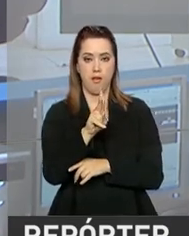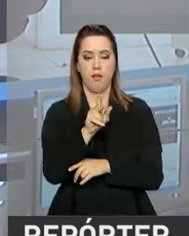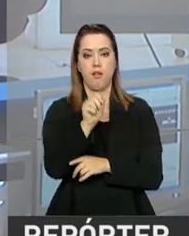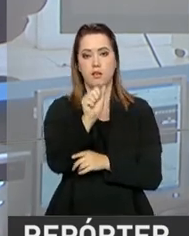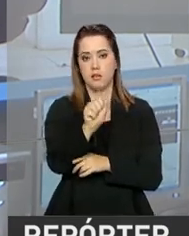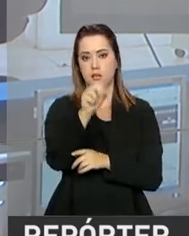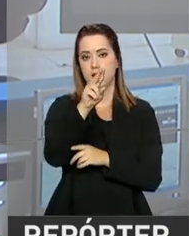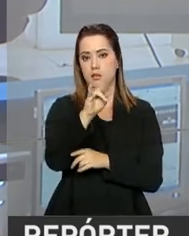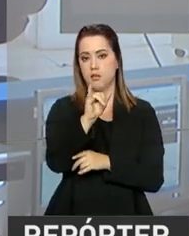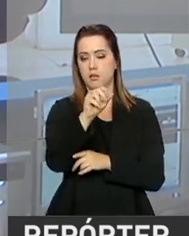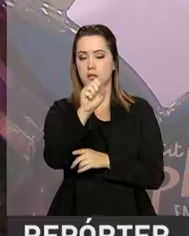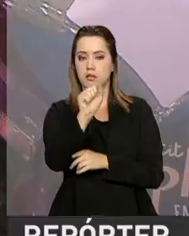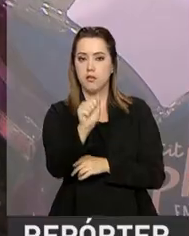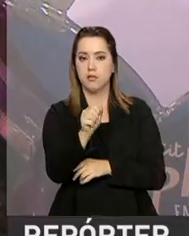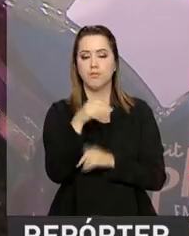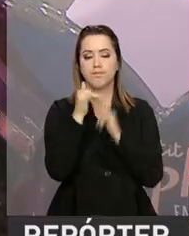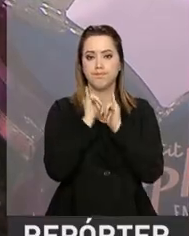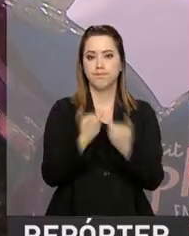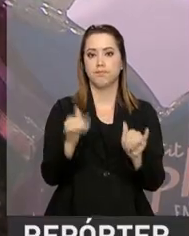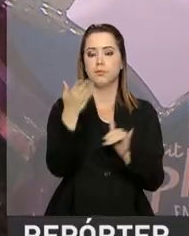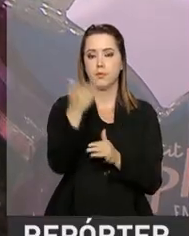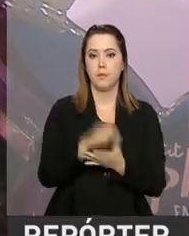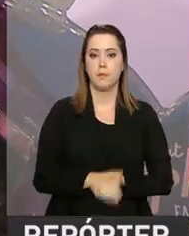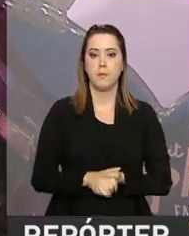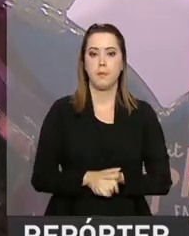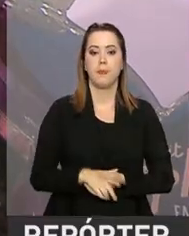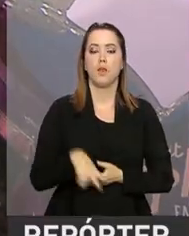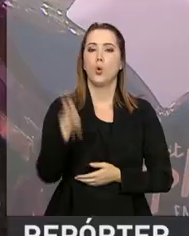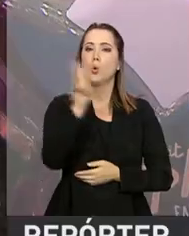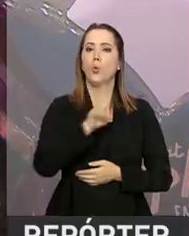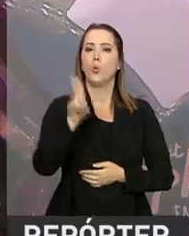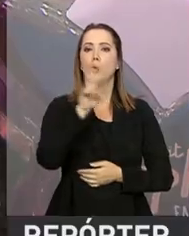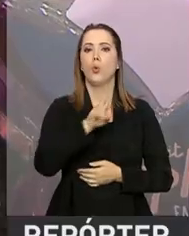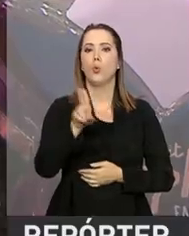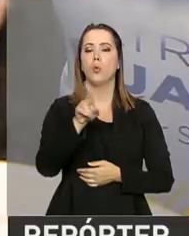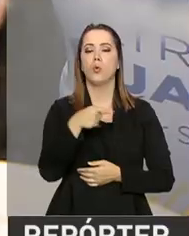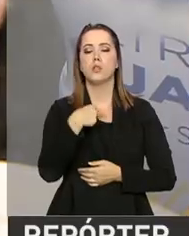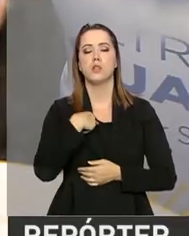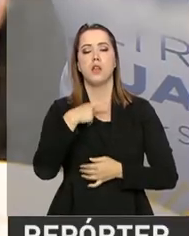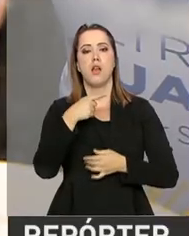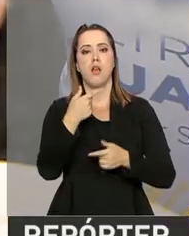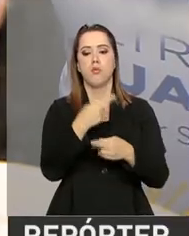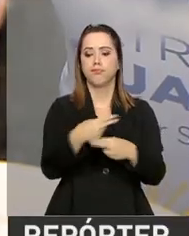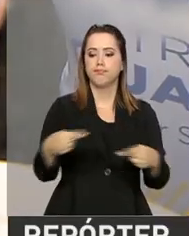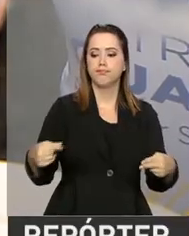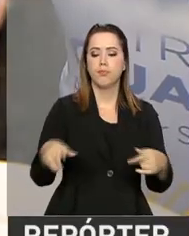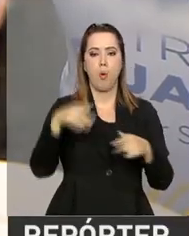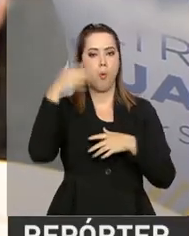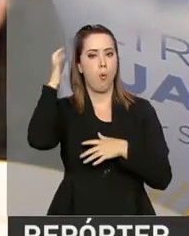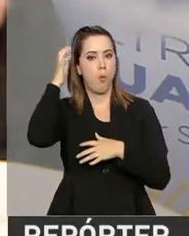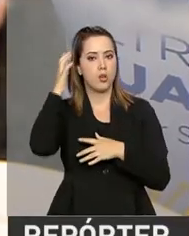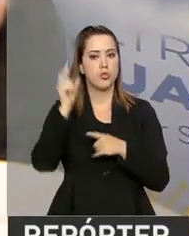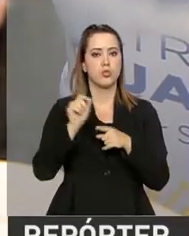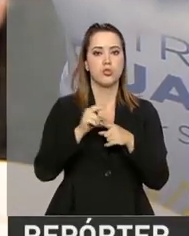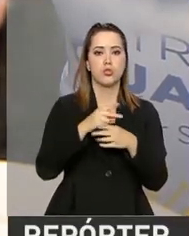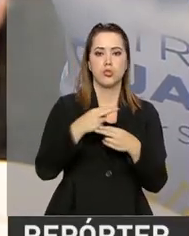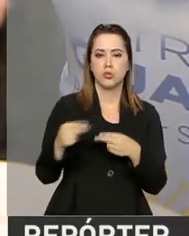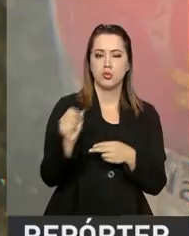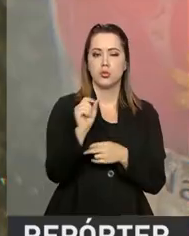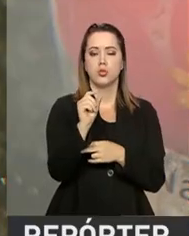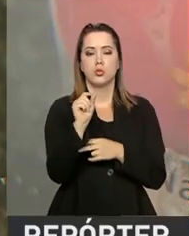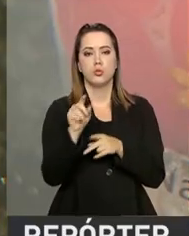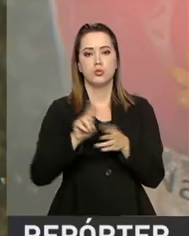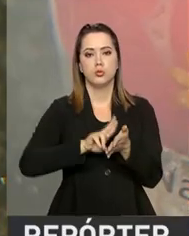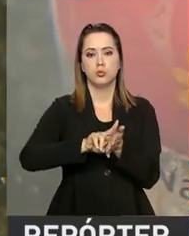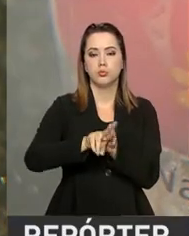Justiça e Cidadania. A utilização de produtos de higiene pessoal, como shampoos, condicionadores